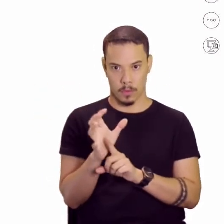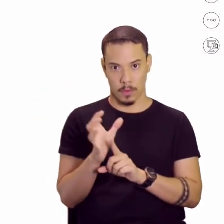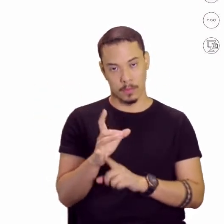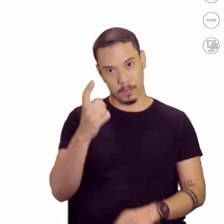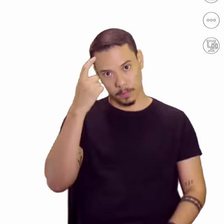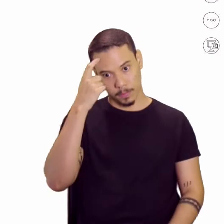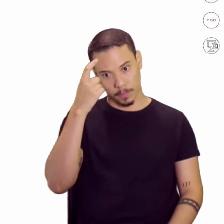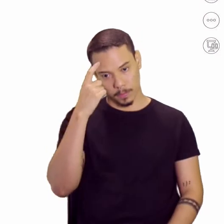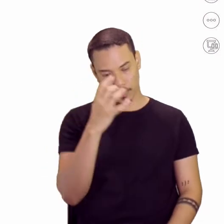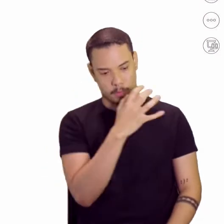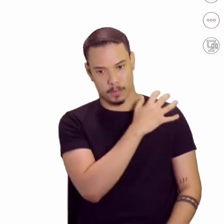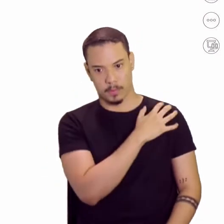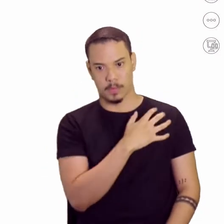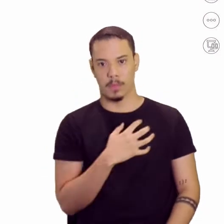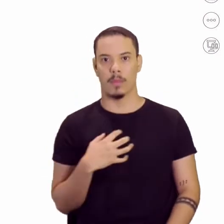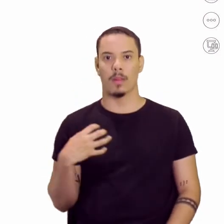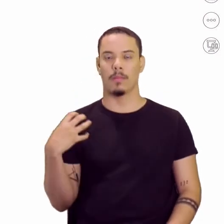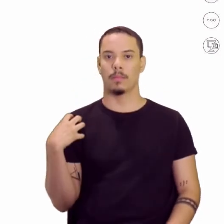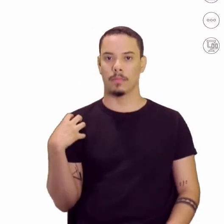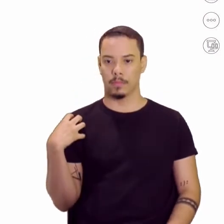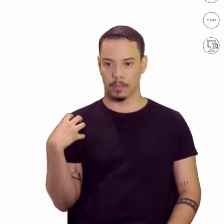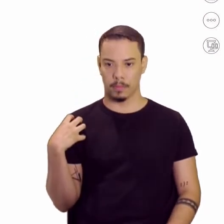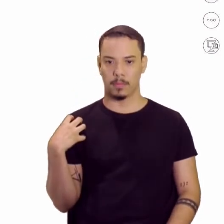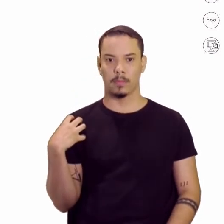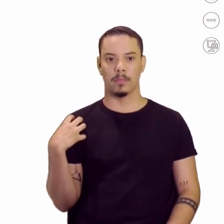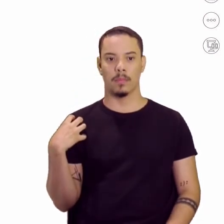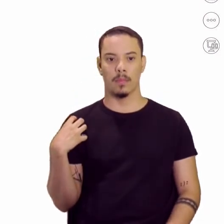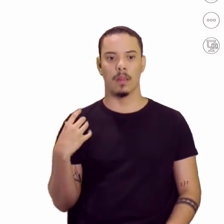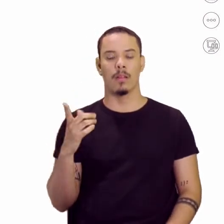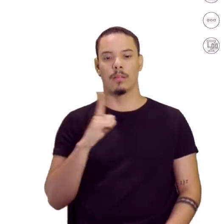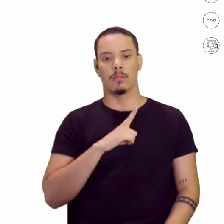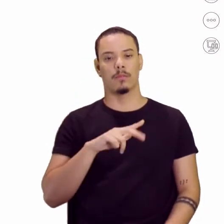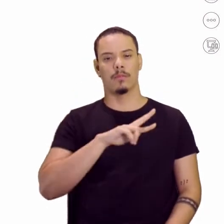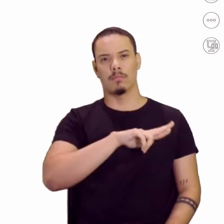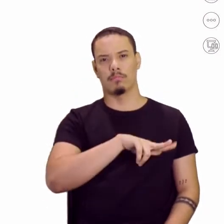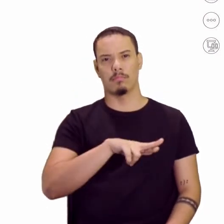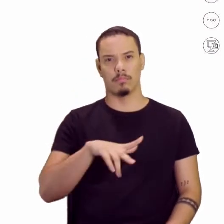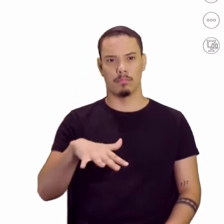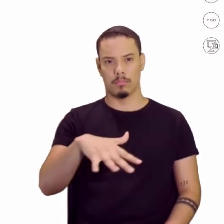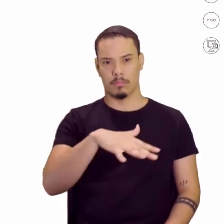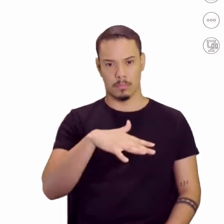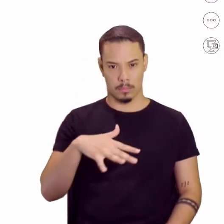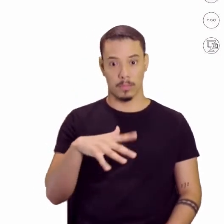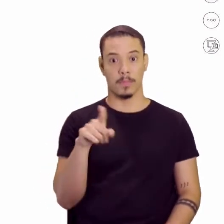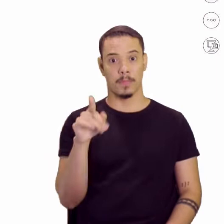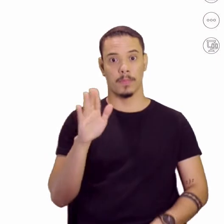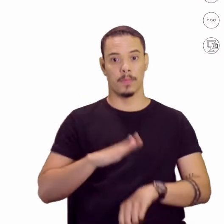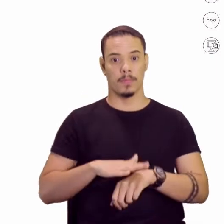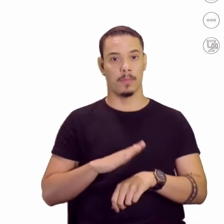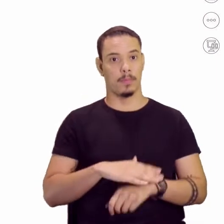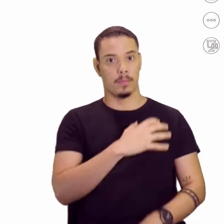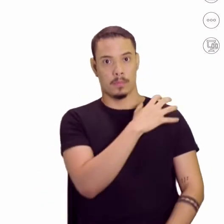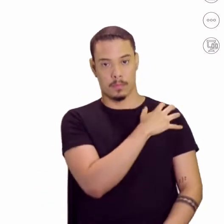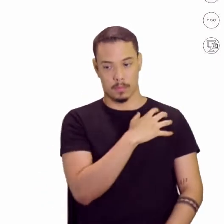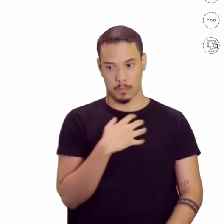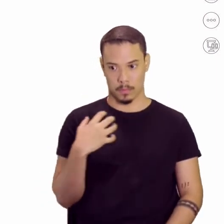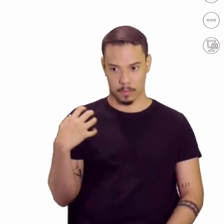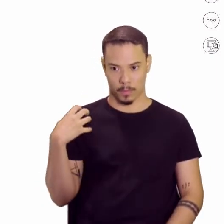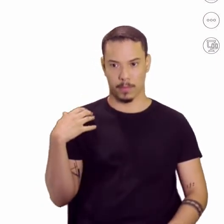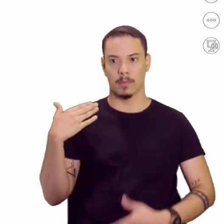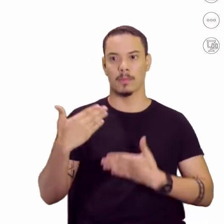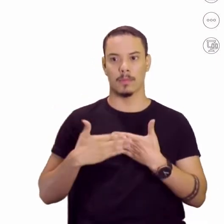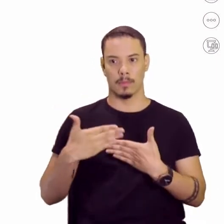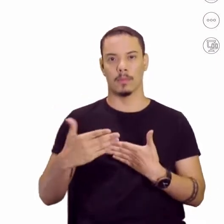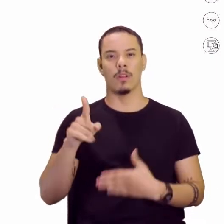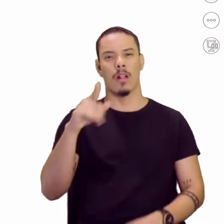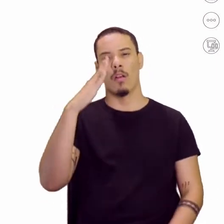do pensamento aristotélico, né? Em várias áreas do conhecimento. Aristóteles, nós vamos ver na frente aqui,